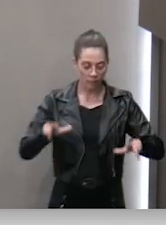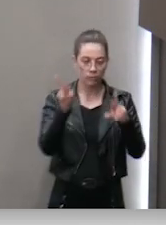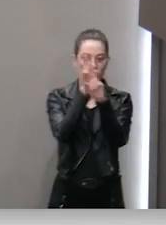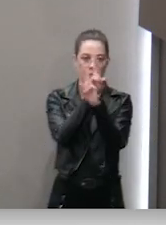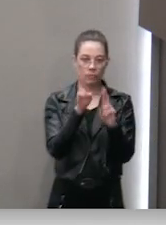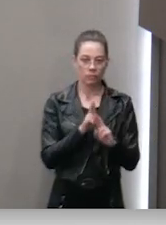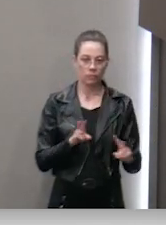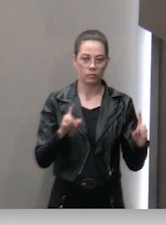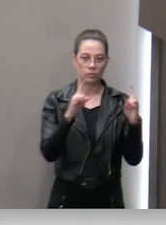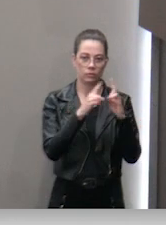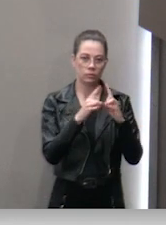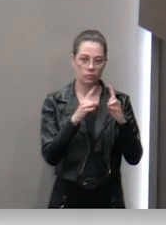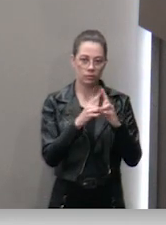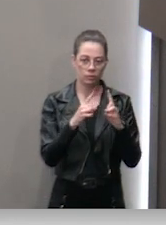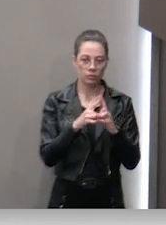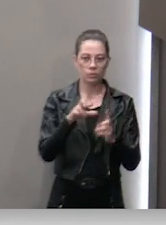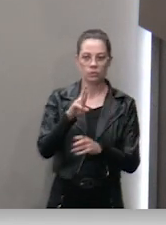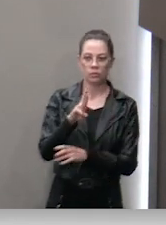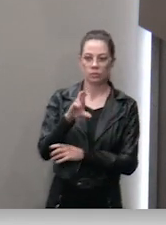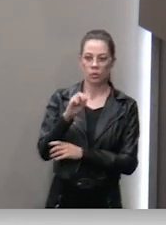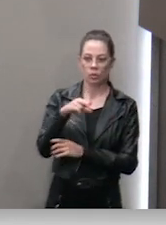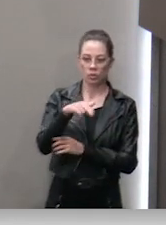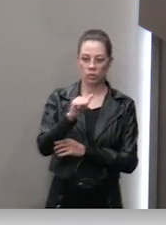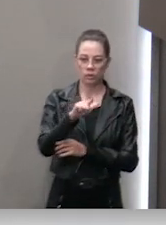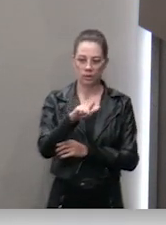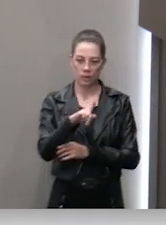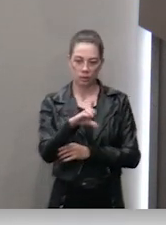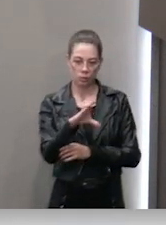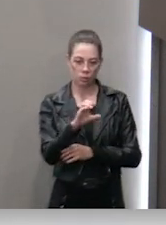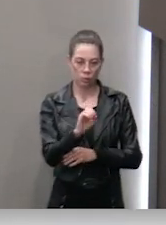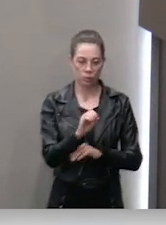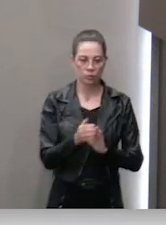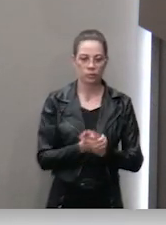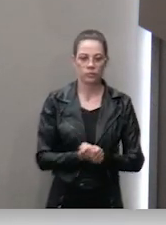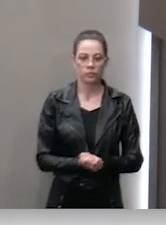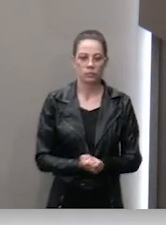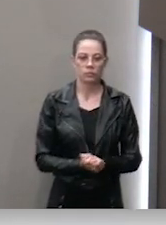Relações Institucionais, Ronaldo Rosa.